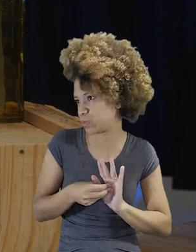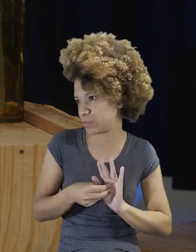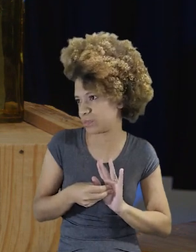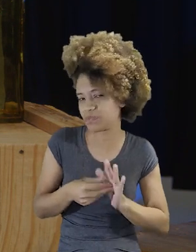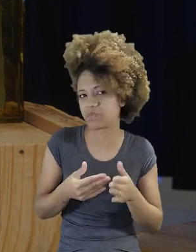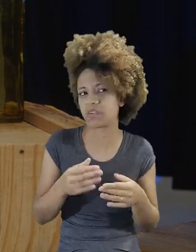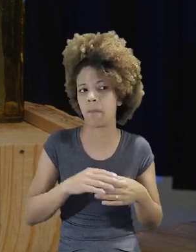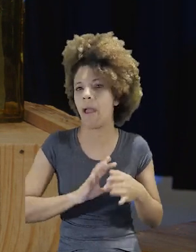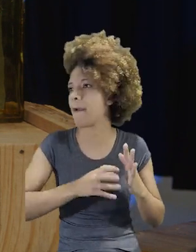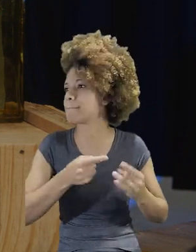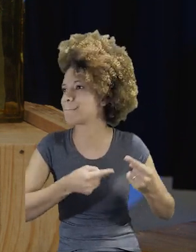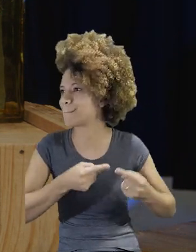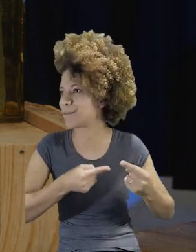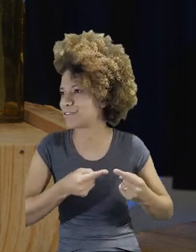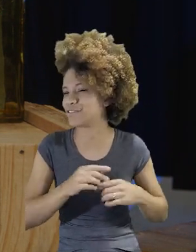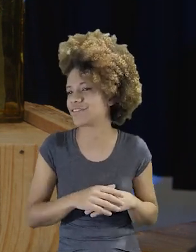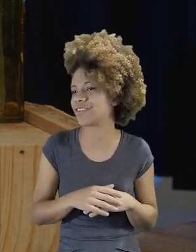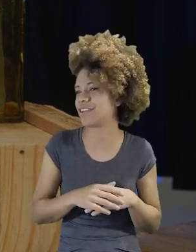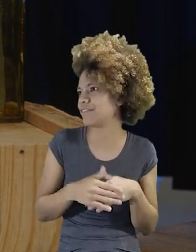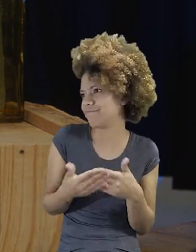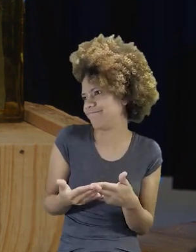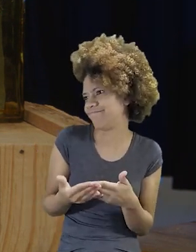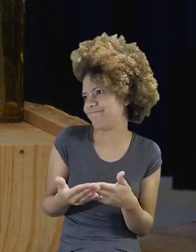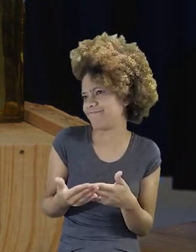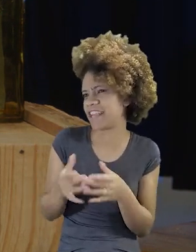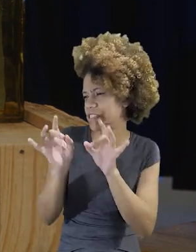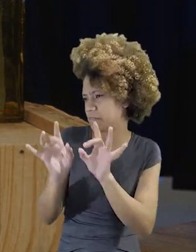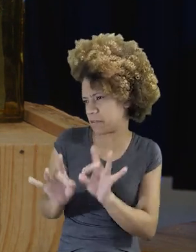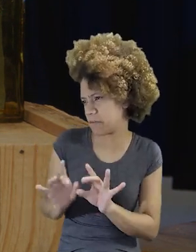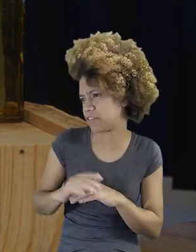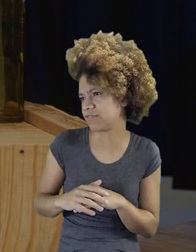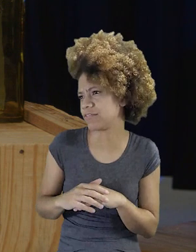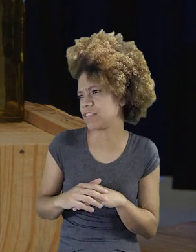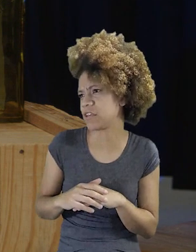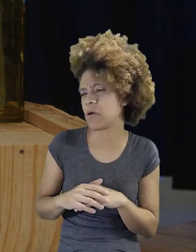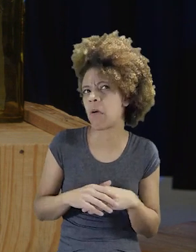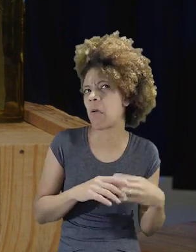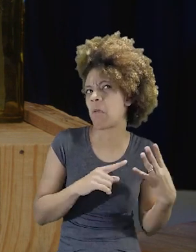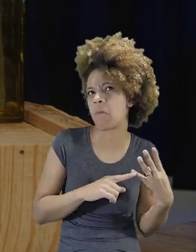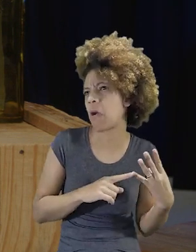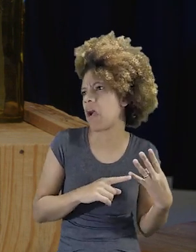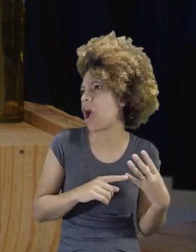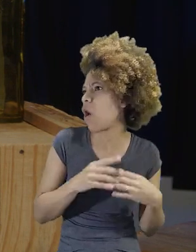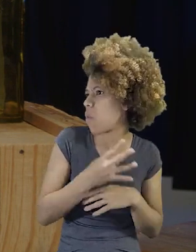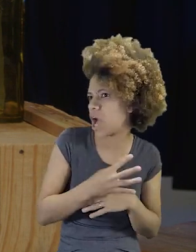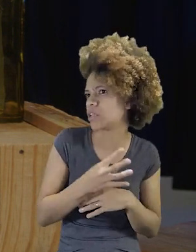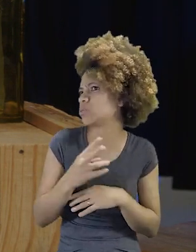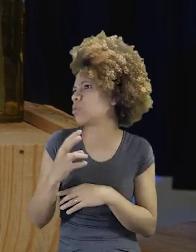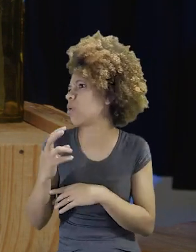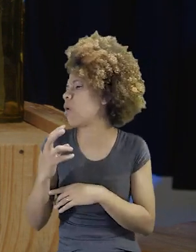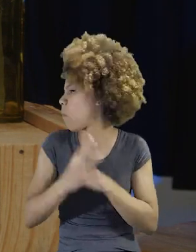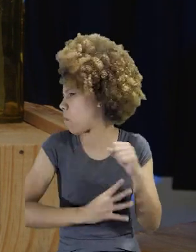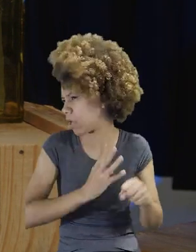tira totalmente a coisa de política do discurso né especialmente de uns quatro cinco